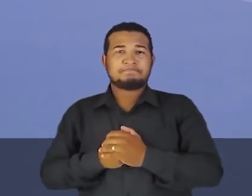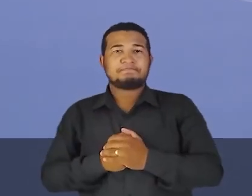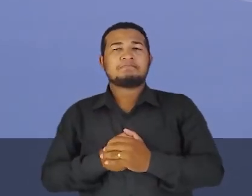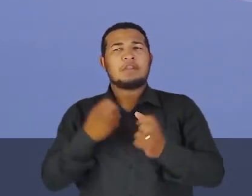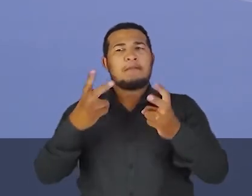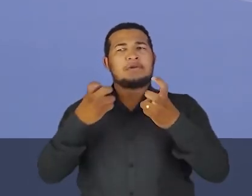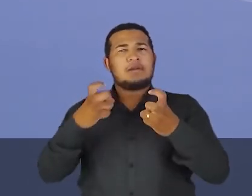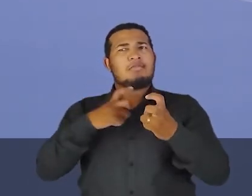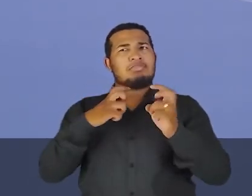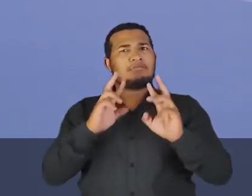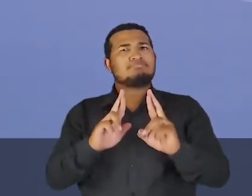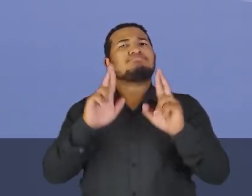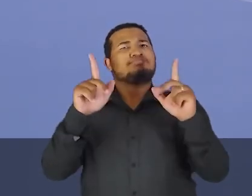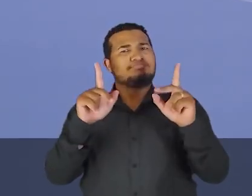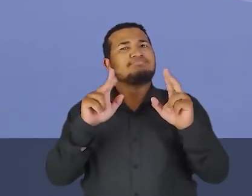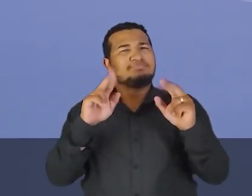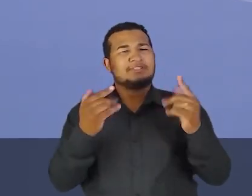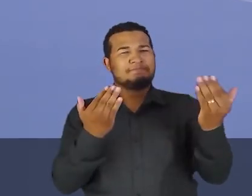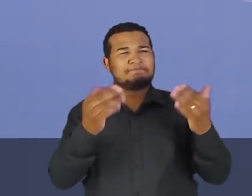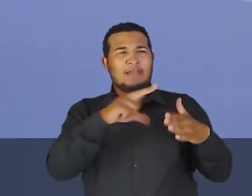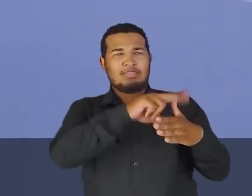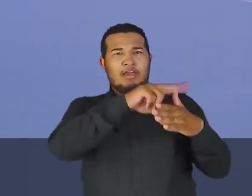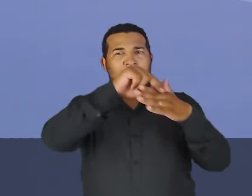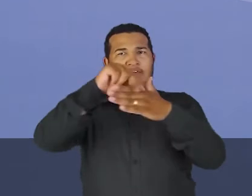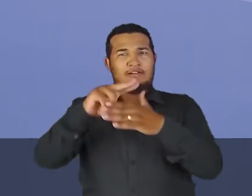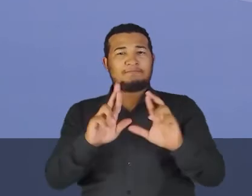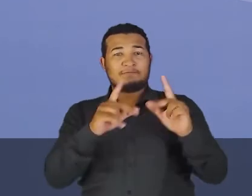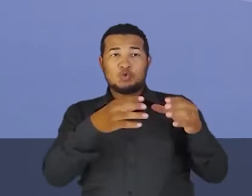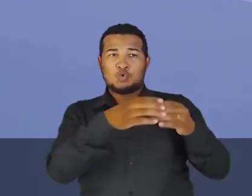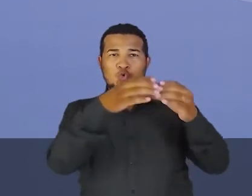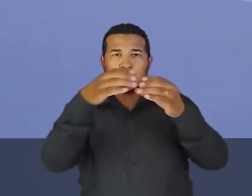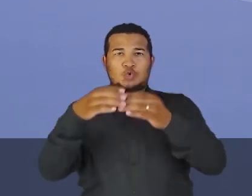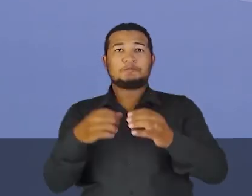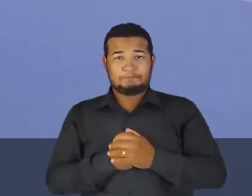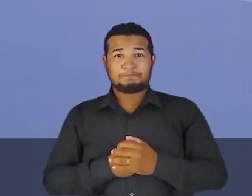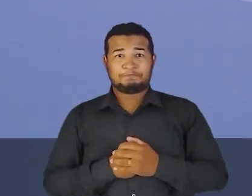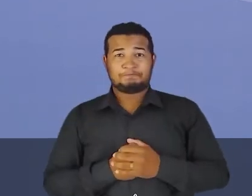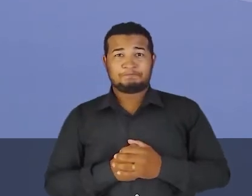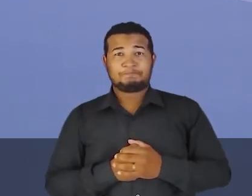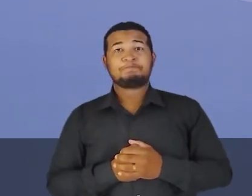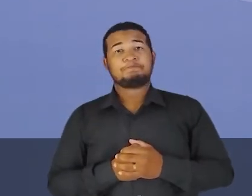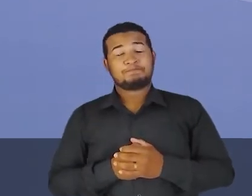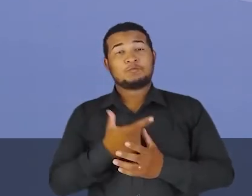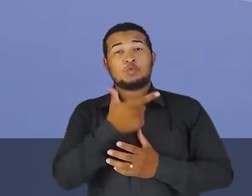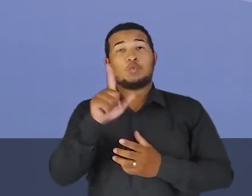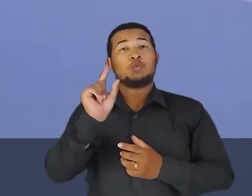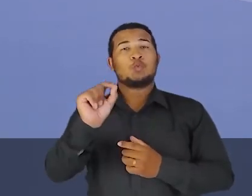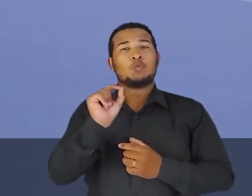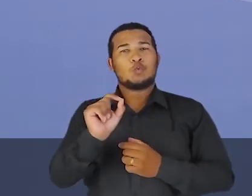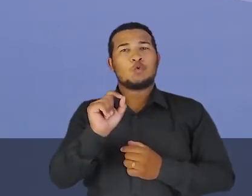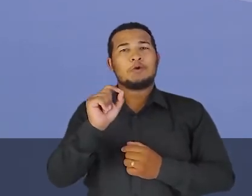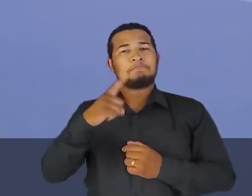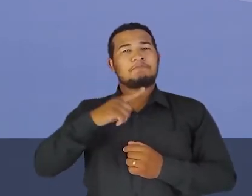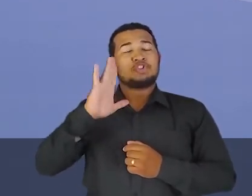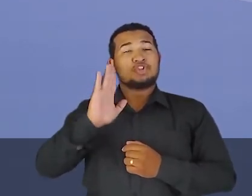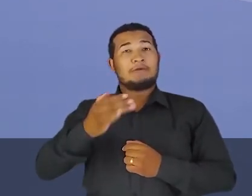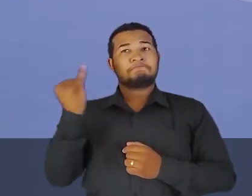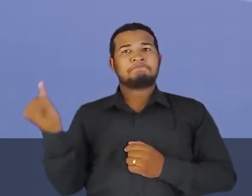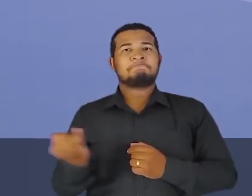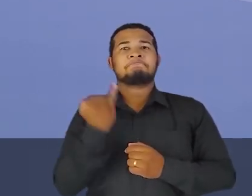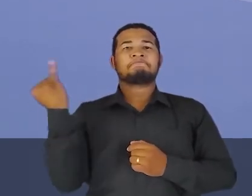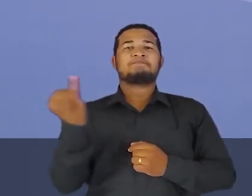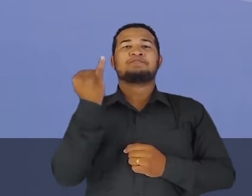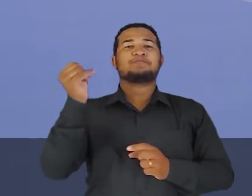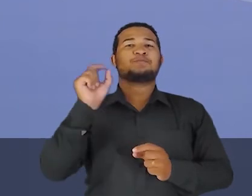diferença, né, dos anexos embrionários entre diferentes grupos de animais, certo? E o próximo anexo embrionário, muito importante que nós